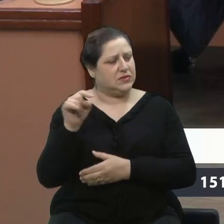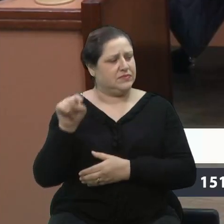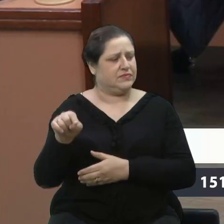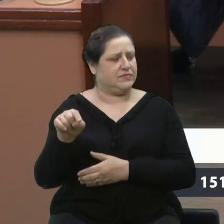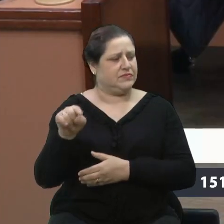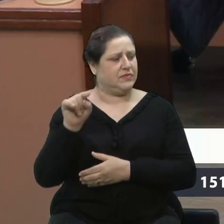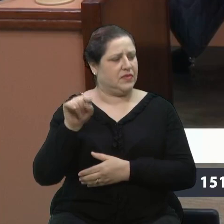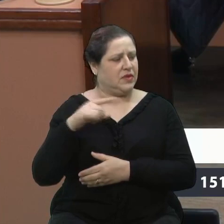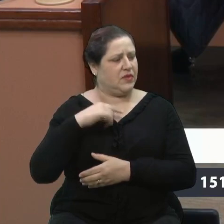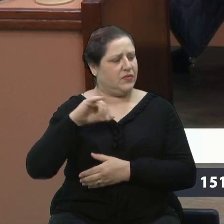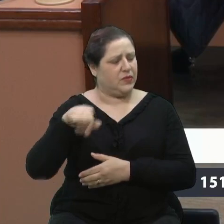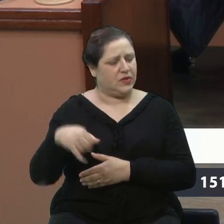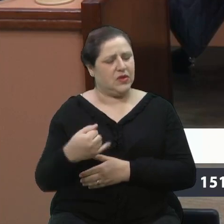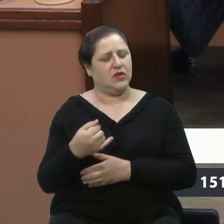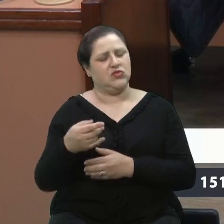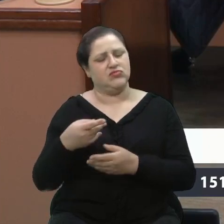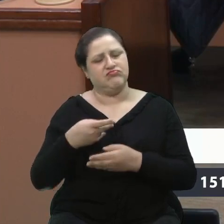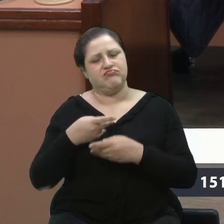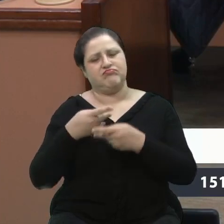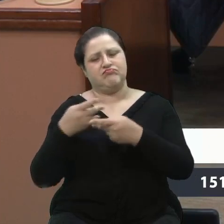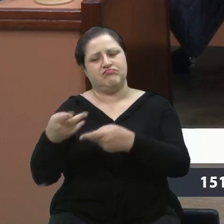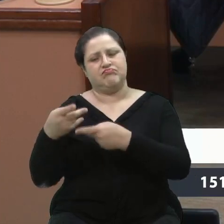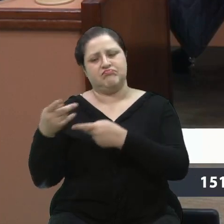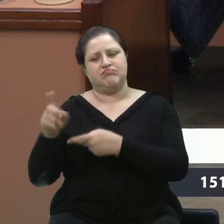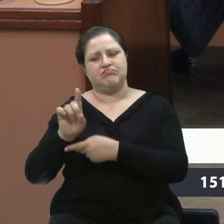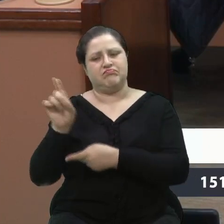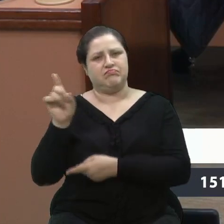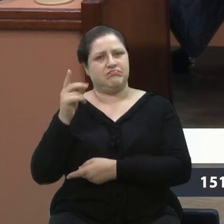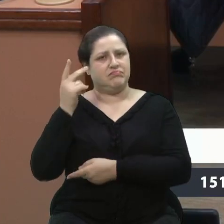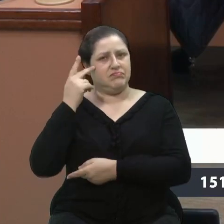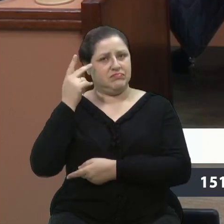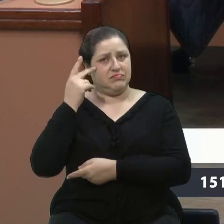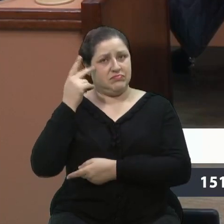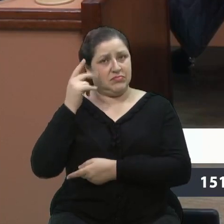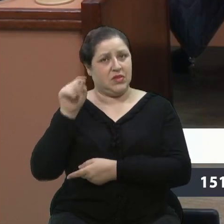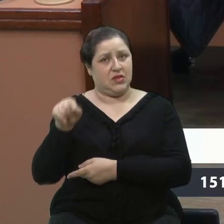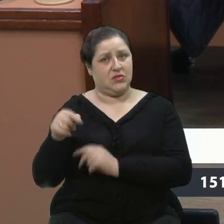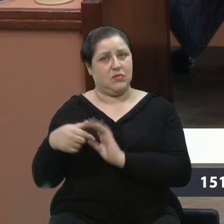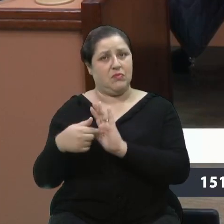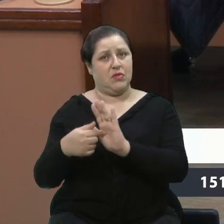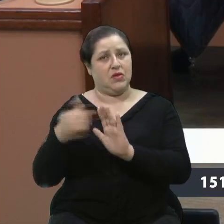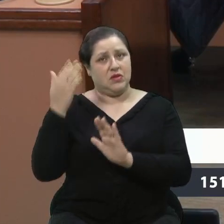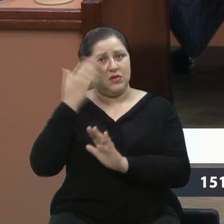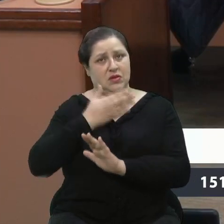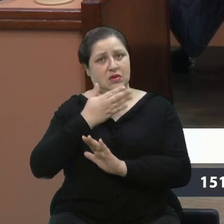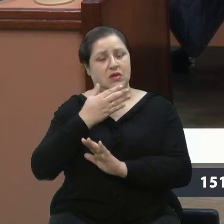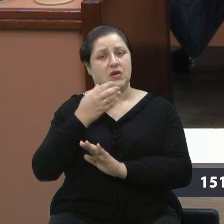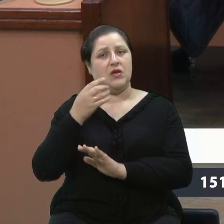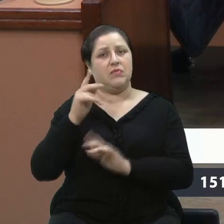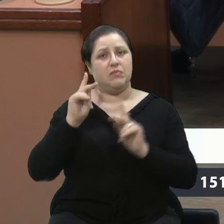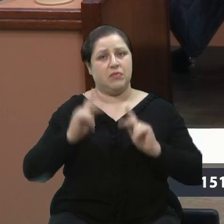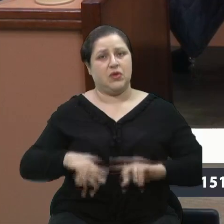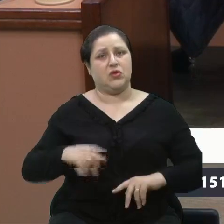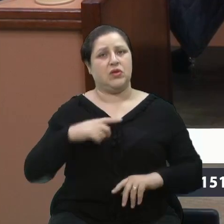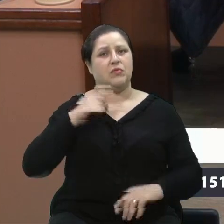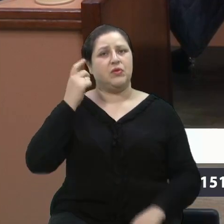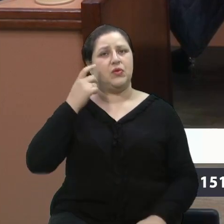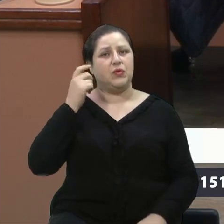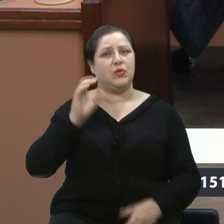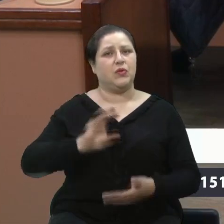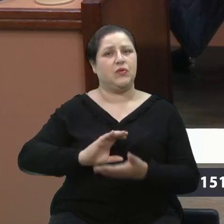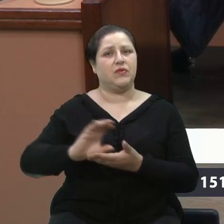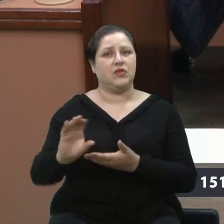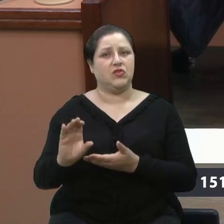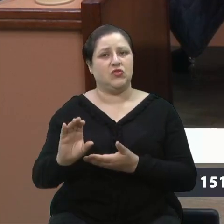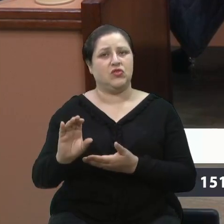a oportunidade de visitar em São Paulo, e isso demonstra que as pessoas estão preocupadas em investir